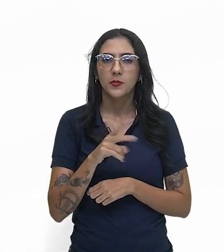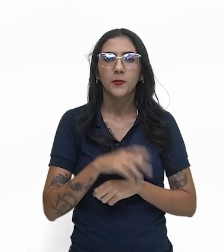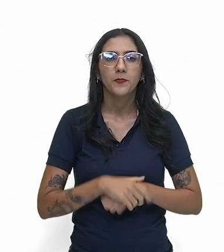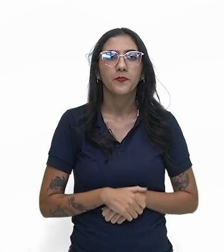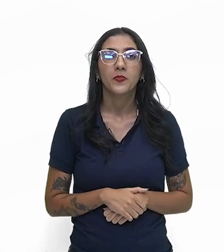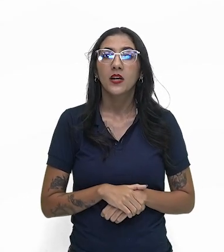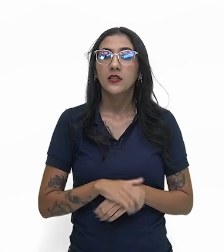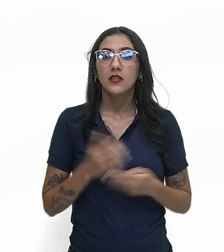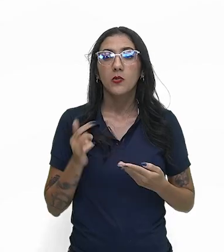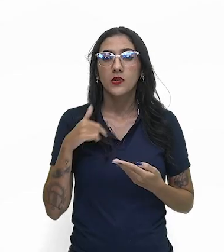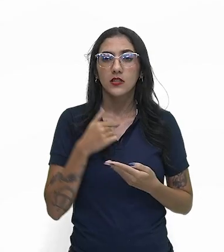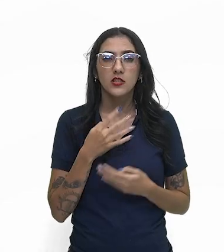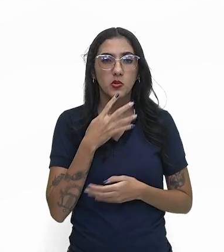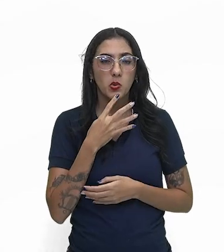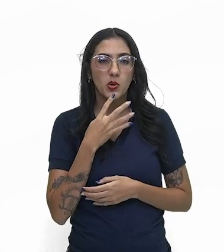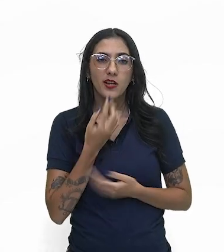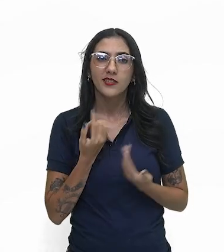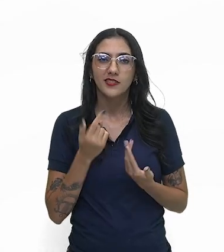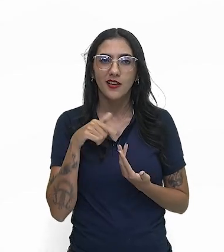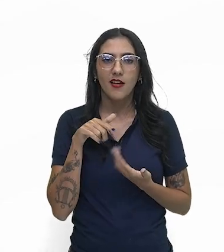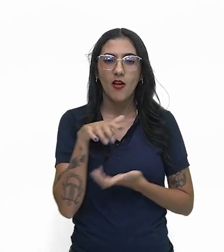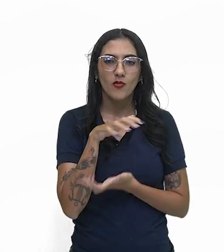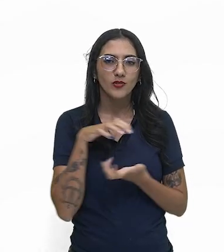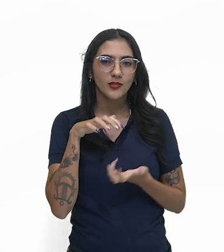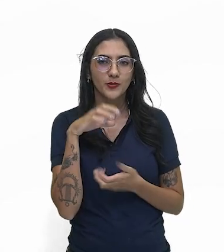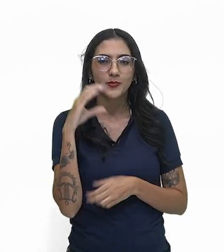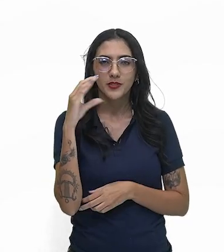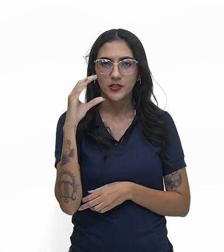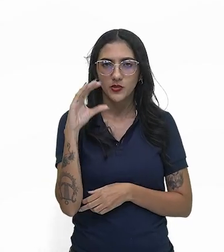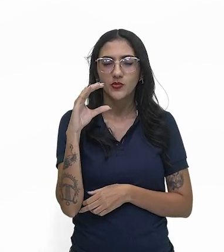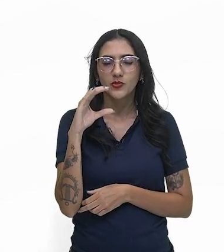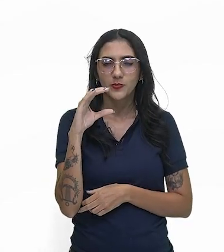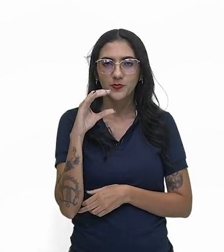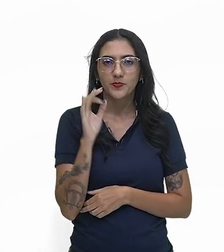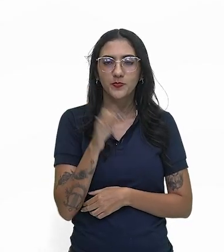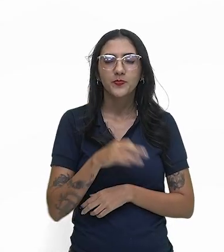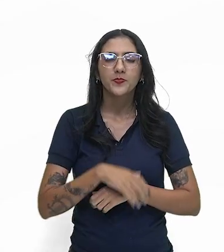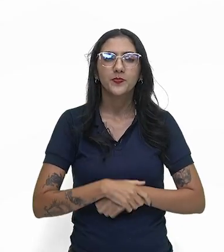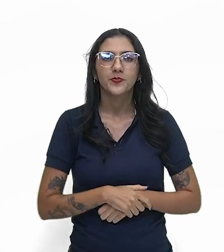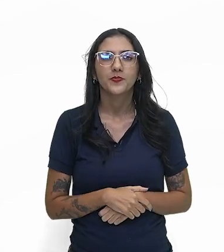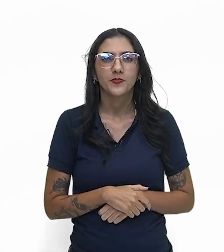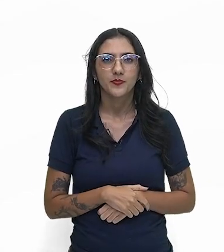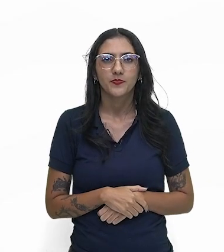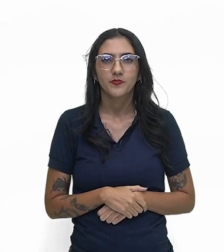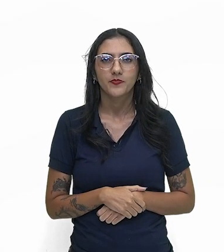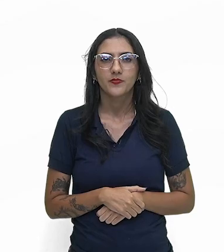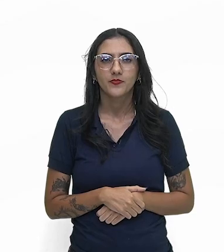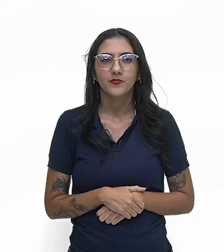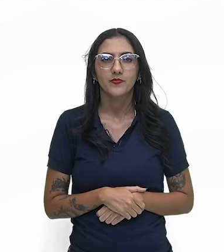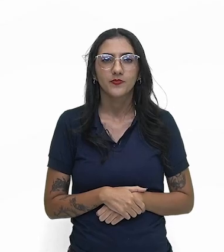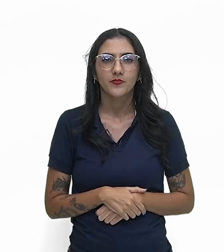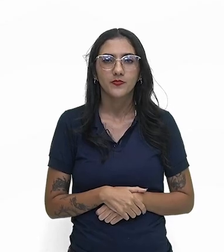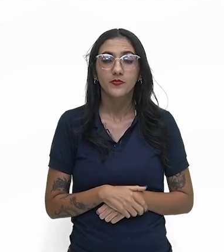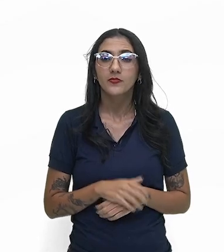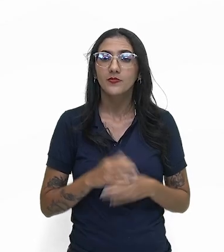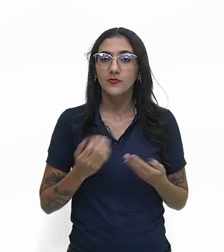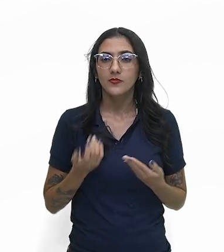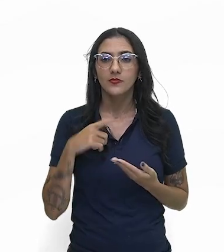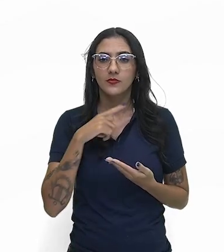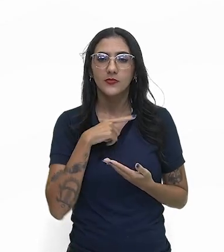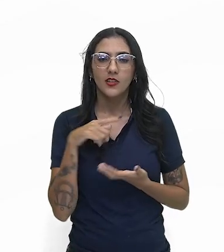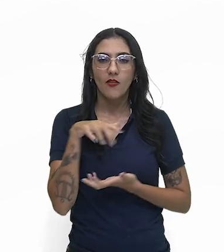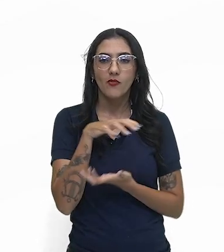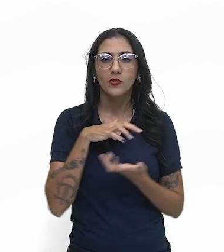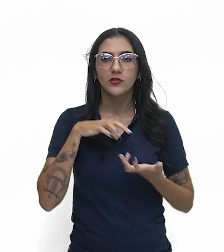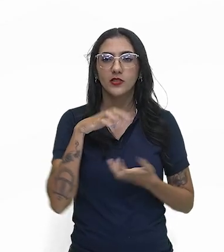é aí que nós chamamos de revolução científica, né? Então, as revoluções científicas, elas vão,